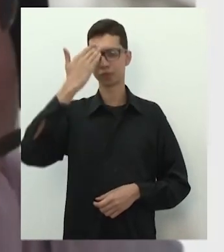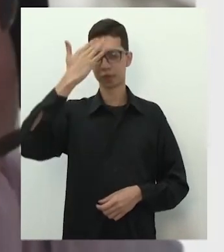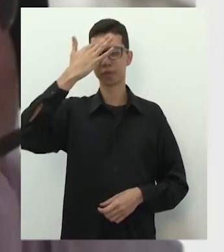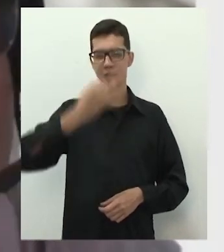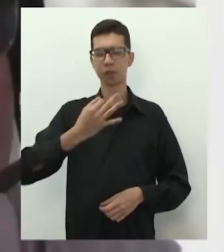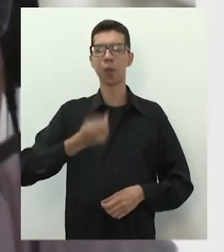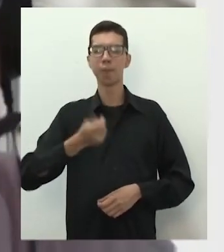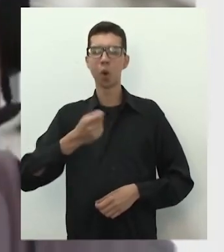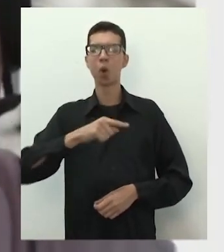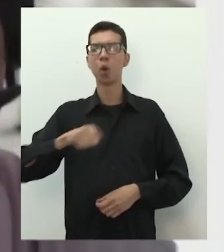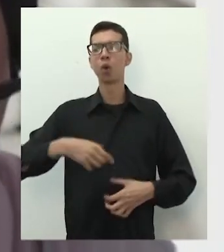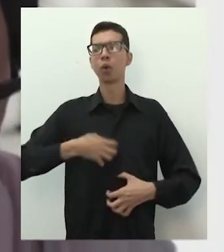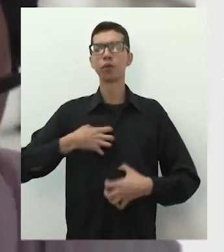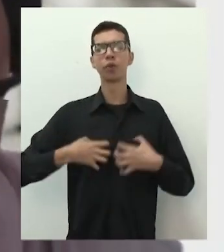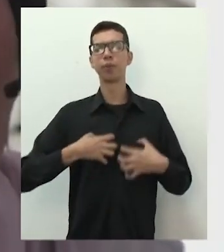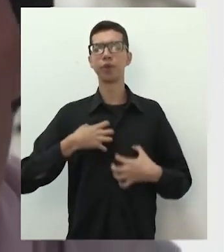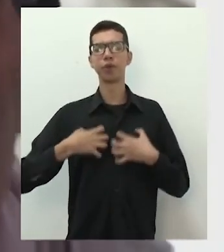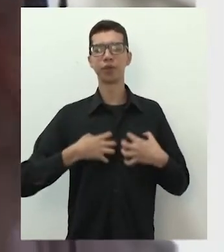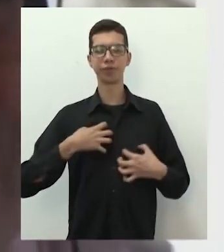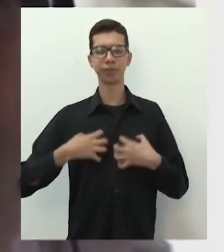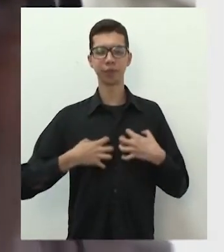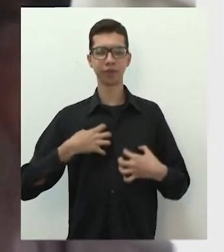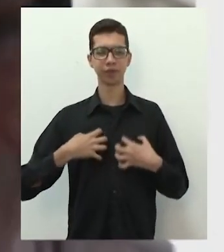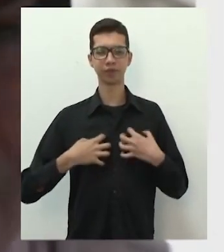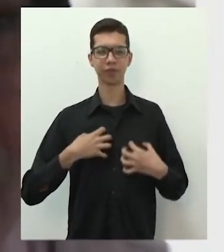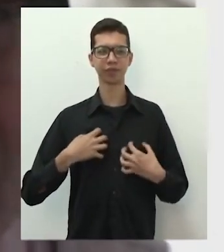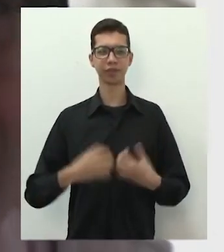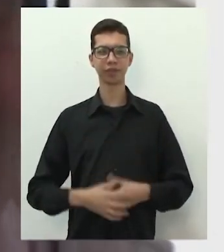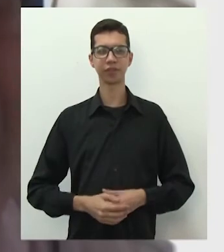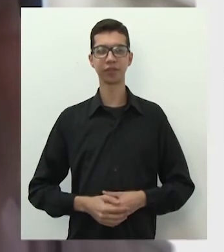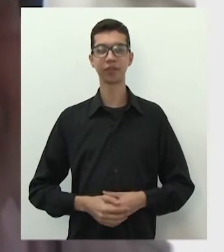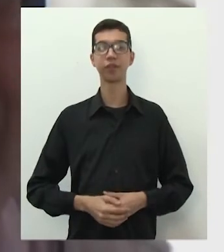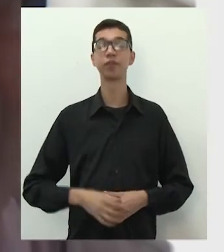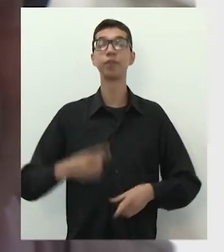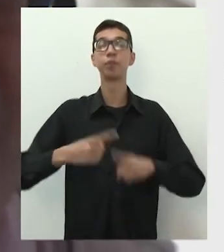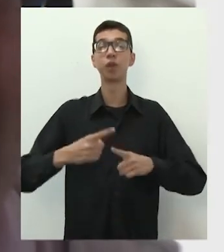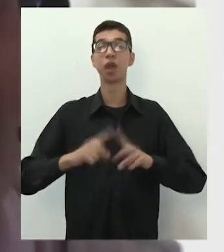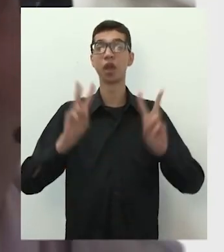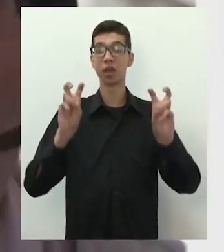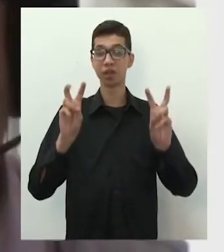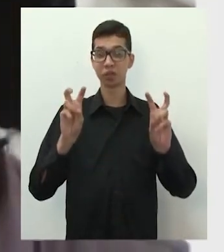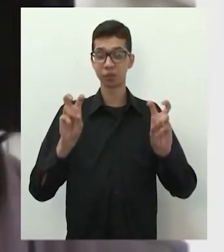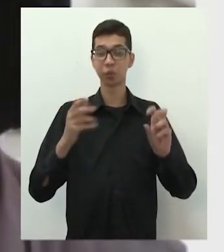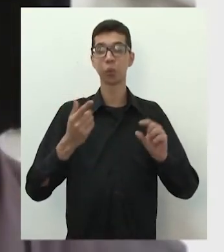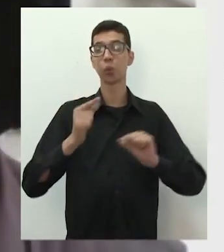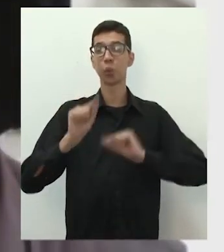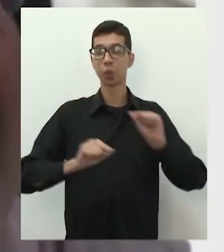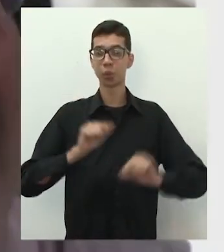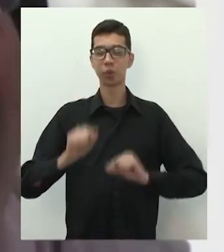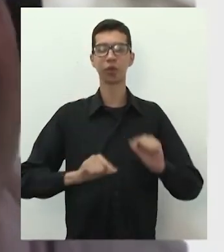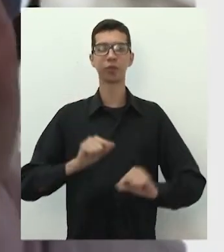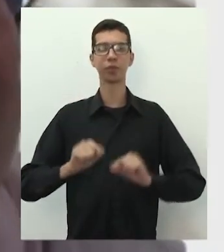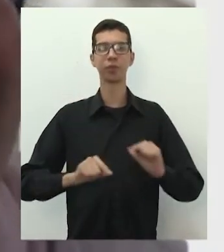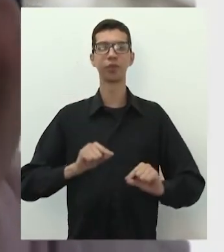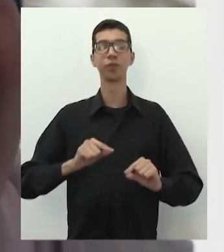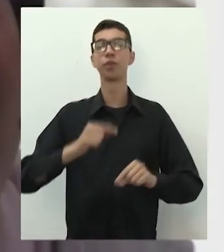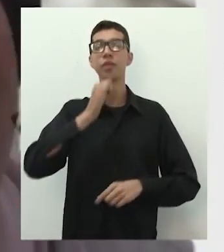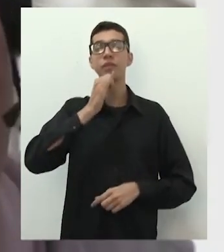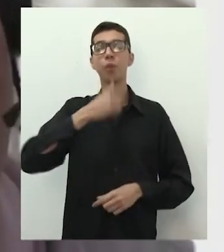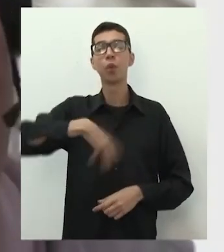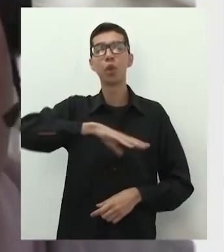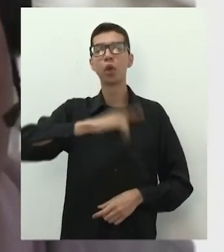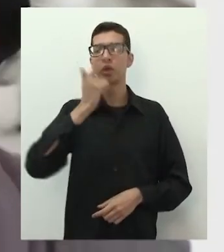desafios sejam disseminados, né, junto aos adolescentes. E aí eu queria que o senhor pudesse comentar um pouquinho, e aí o senhor fala um pouquinho, eu volto com outras perguntas,